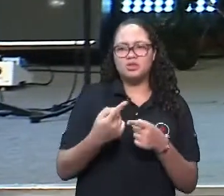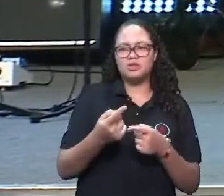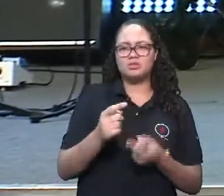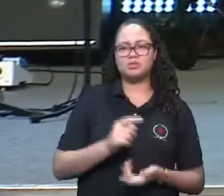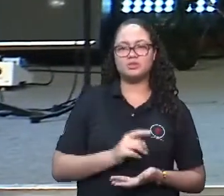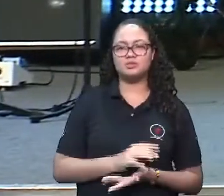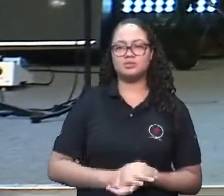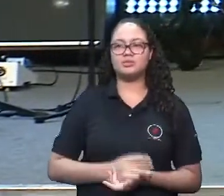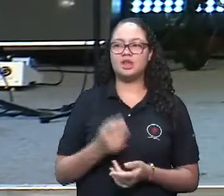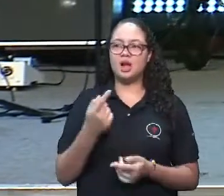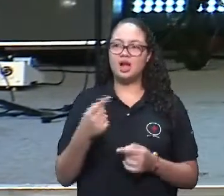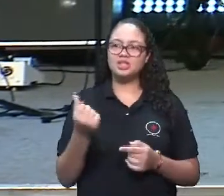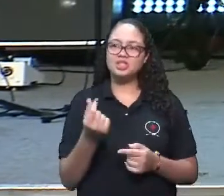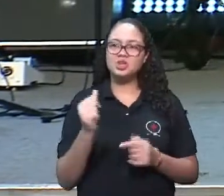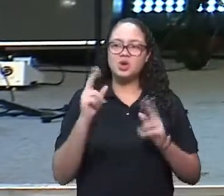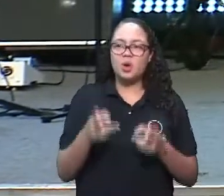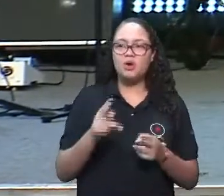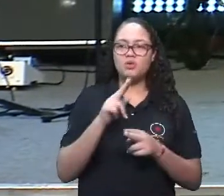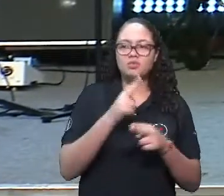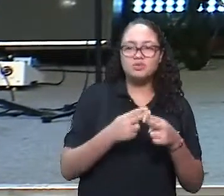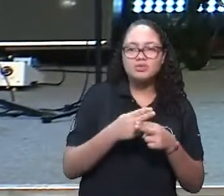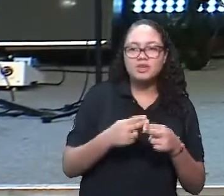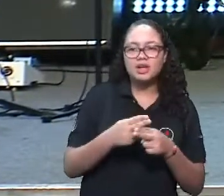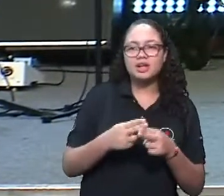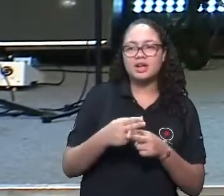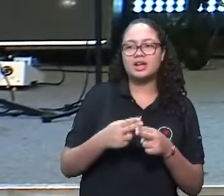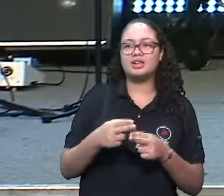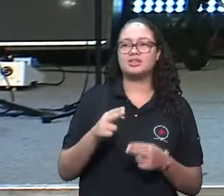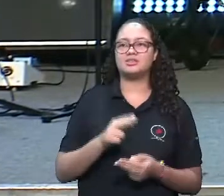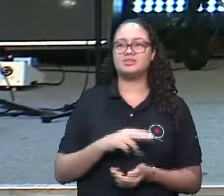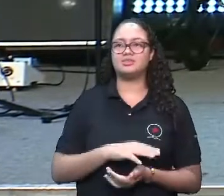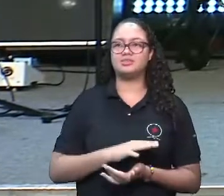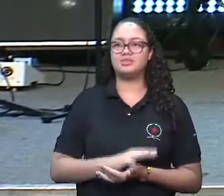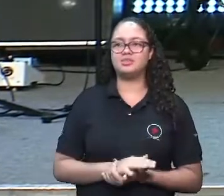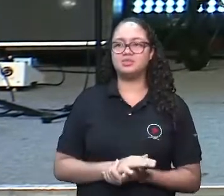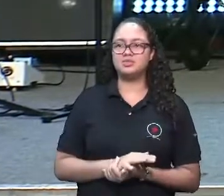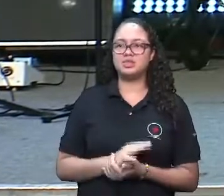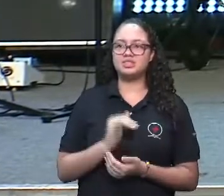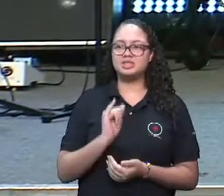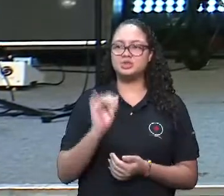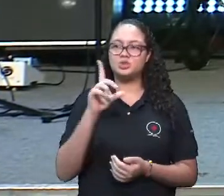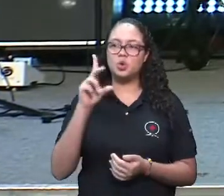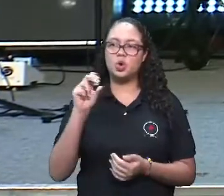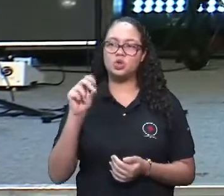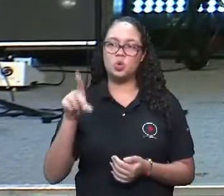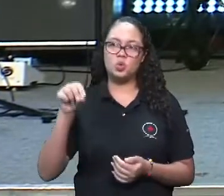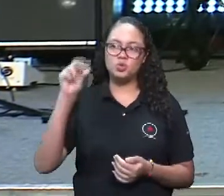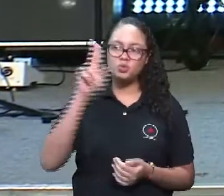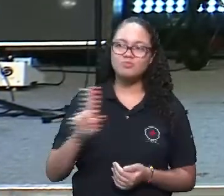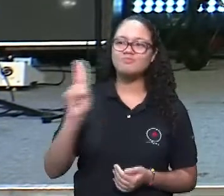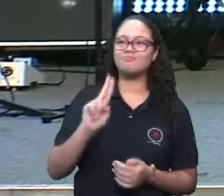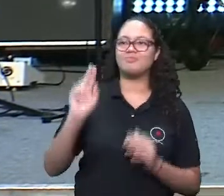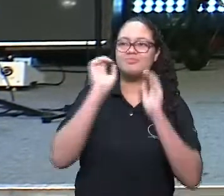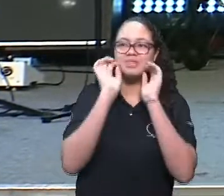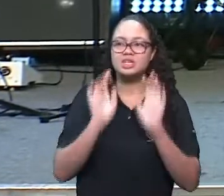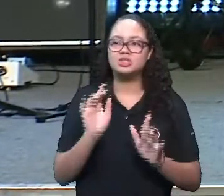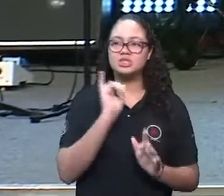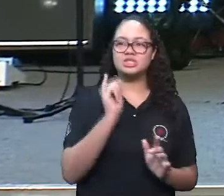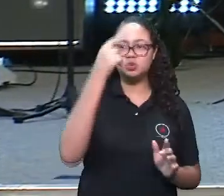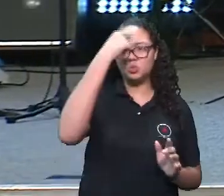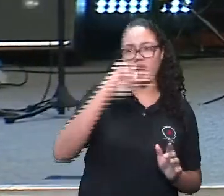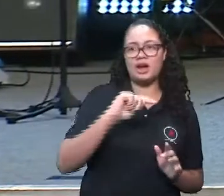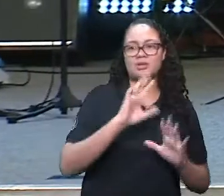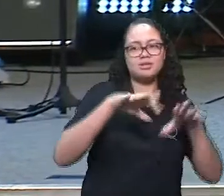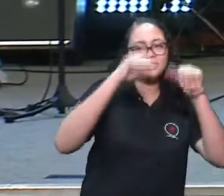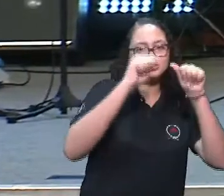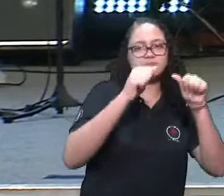Porque dinheiro é como a faca, ela não tem essência, ela assume a essência do dono. Você está entendendo? Não